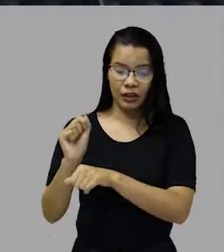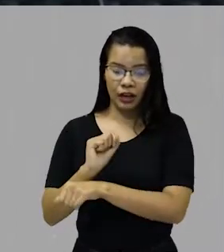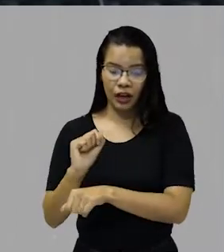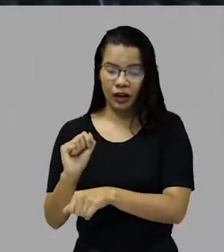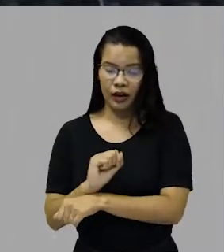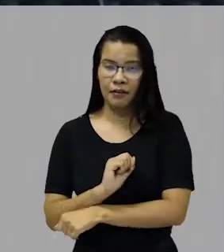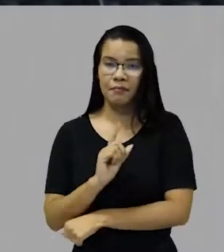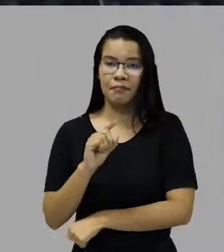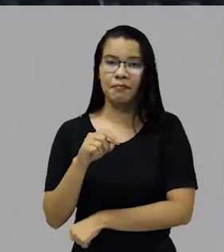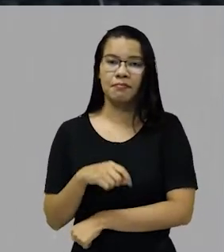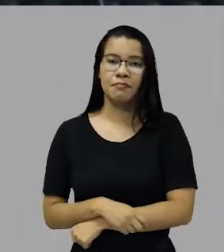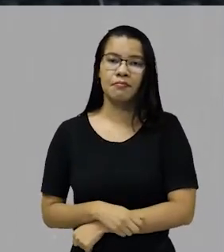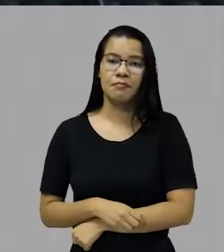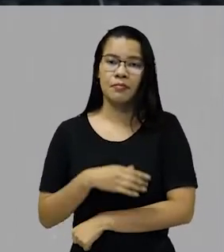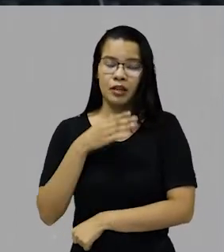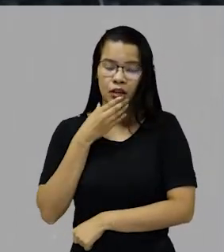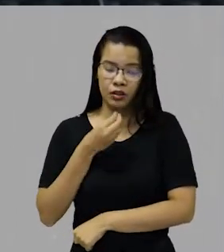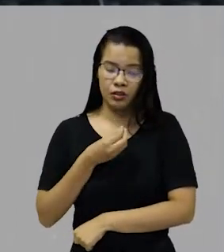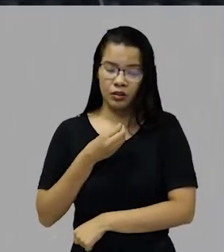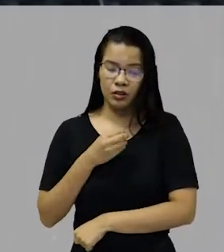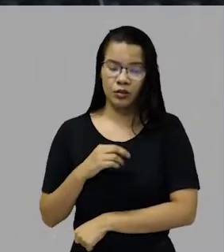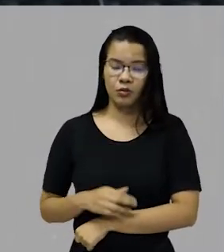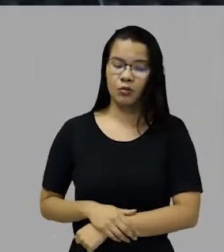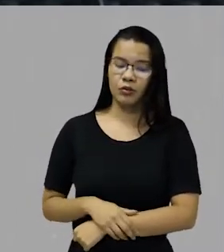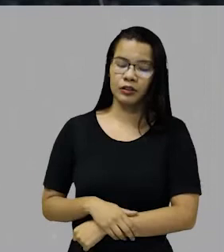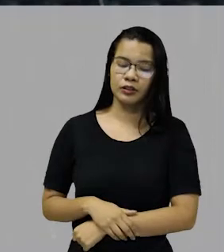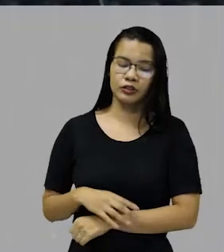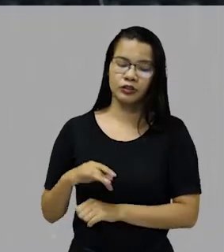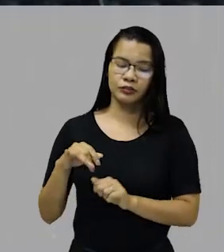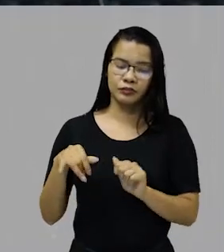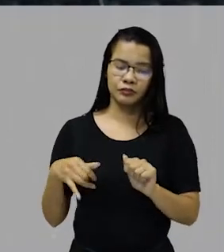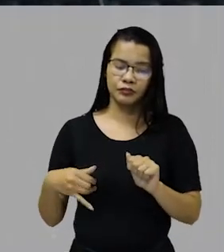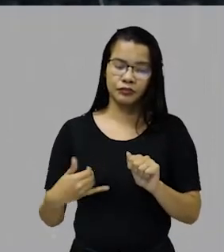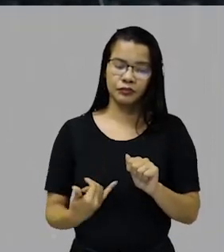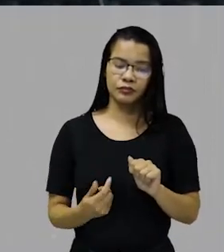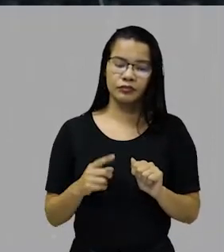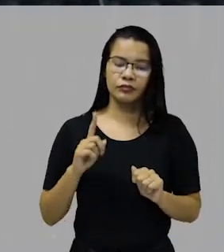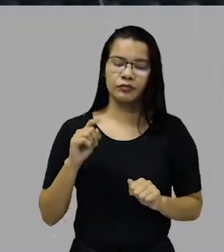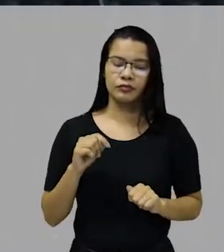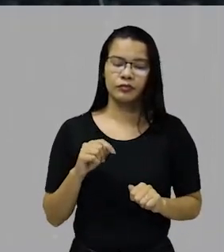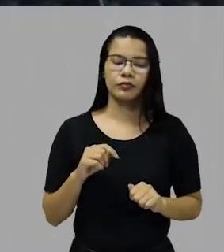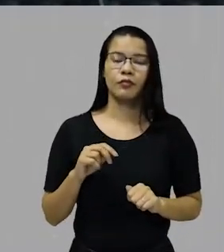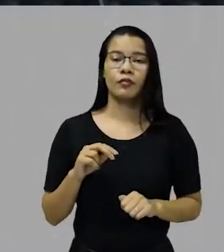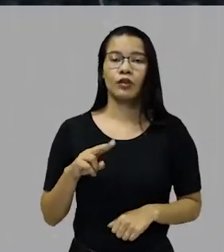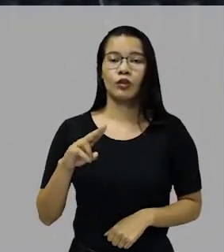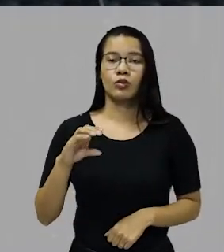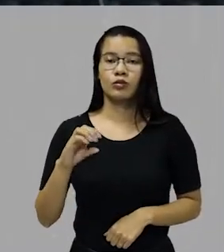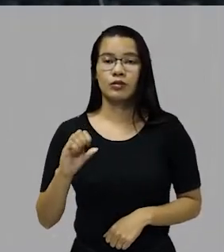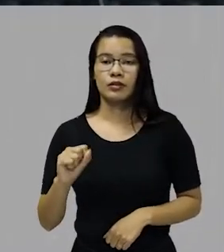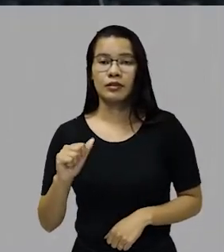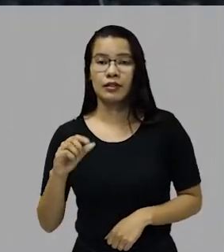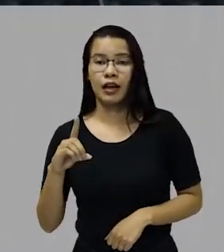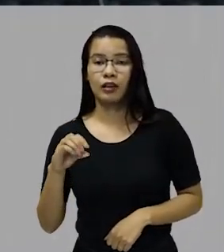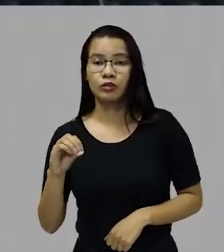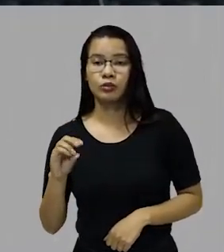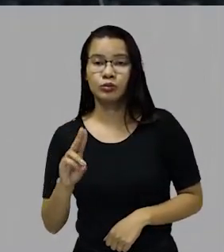o adjetivo é usado. E eu vou flexionar. Pode deixar tudo no plural,